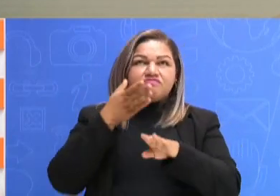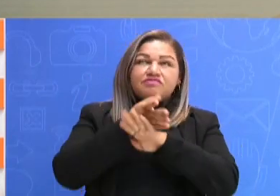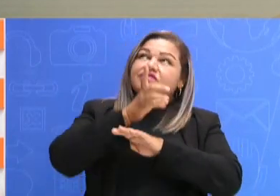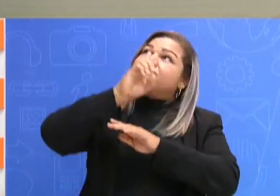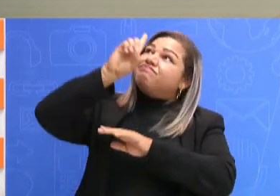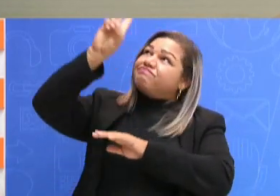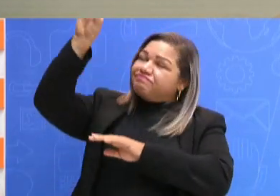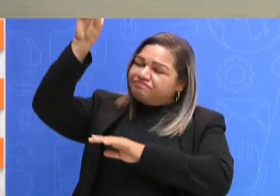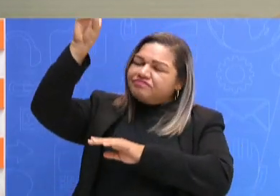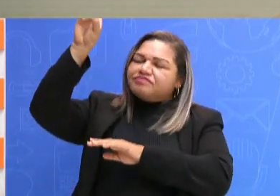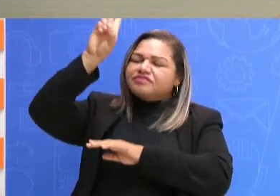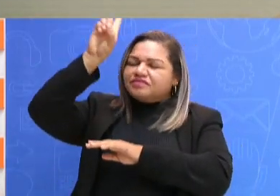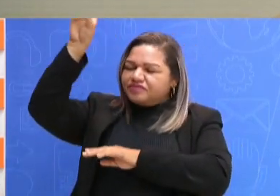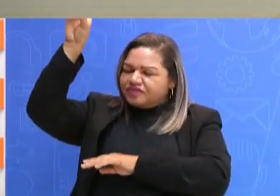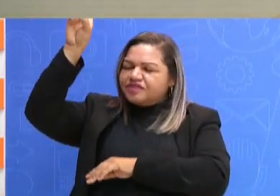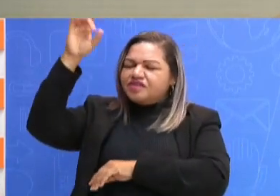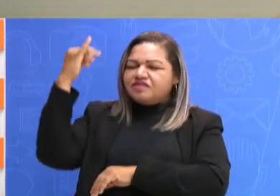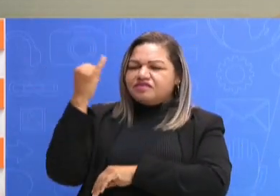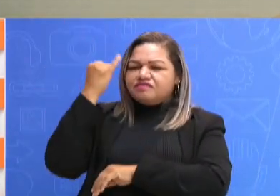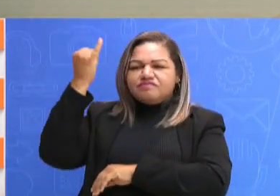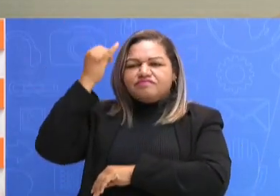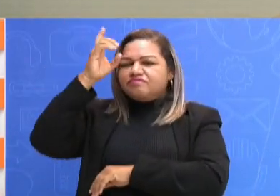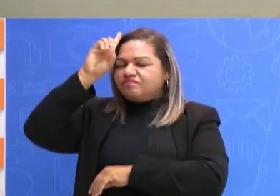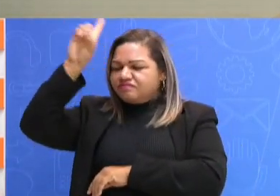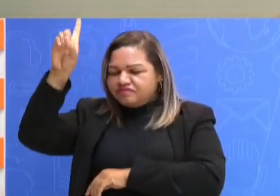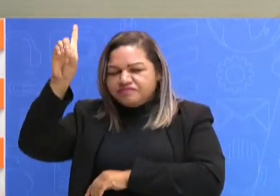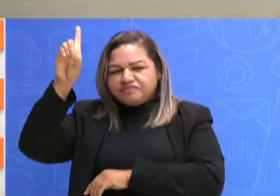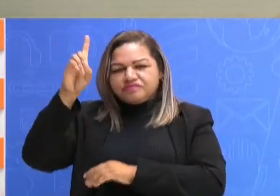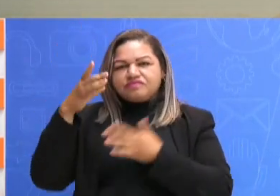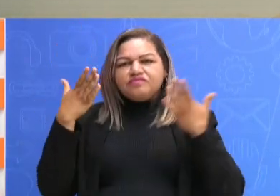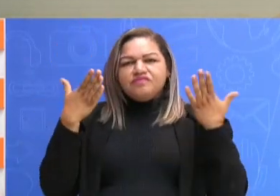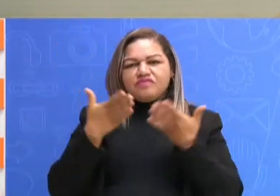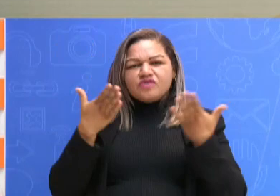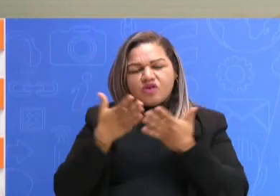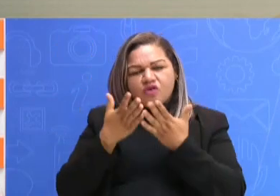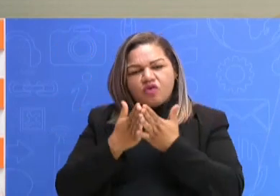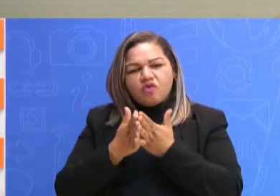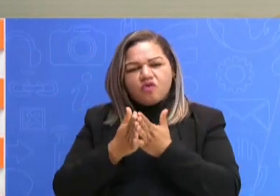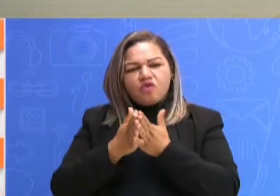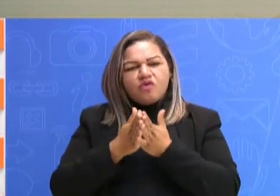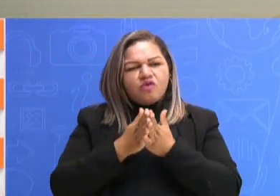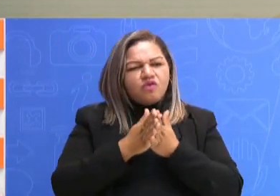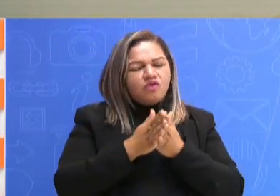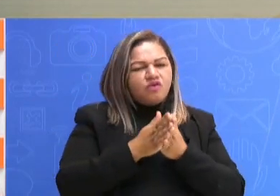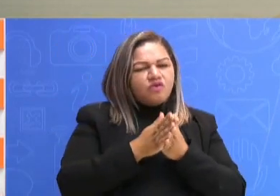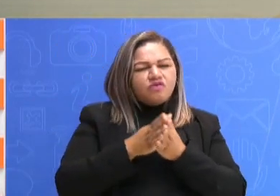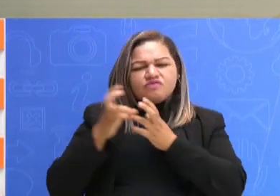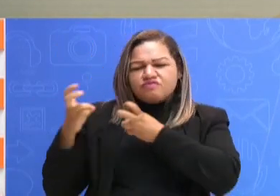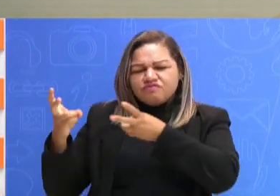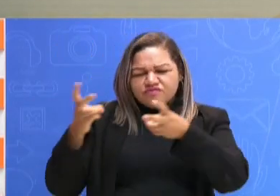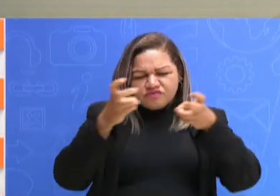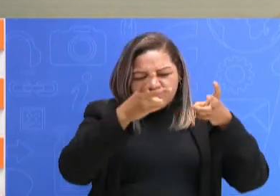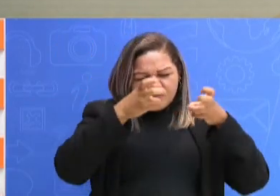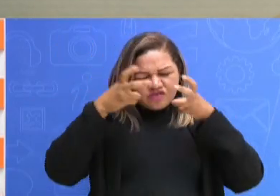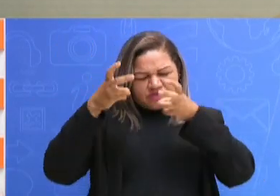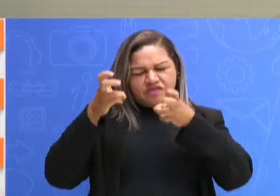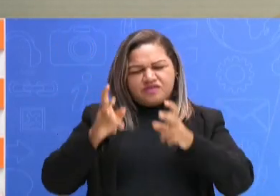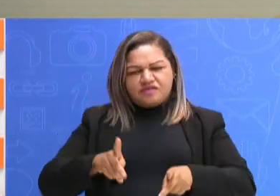Senhor, que não seja através de Deus. Ninguém vai lugar algum. E hoje o que eu percebo é que a população de Caxias, aonde eu ando,